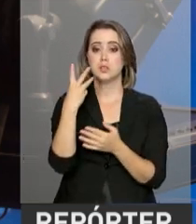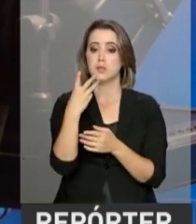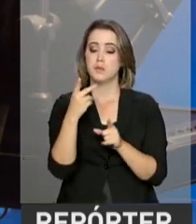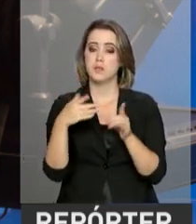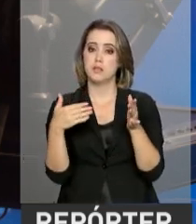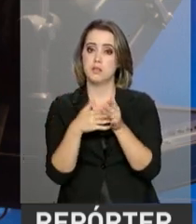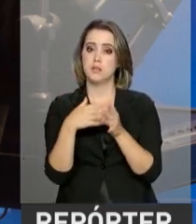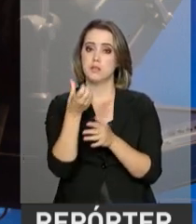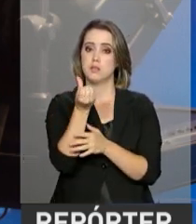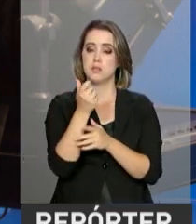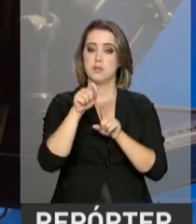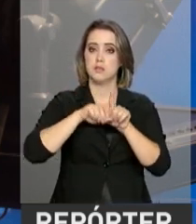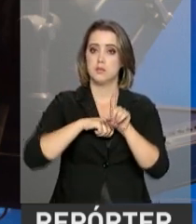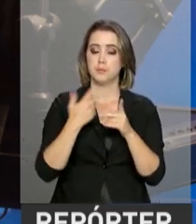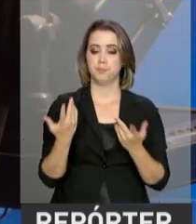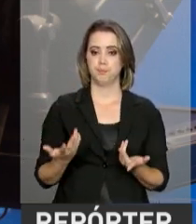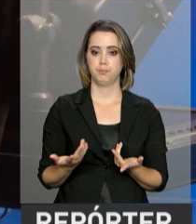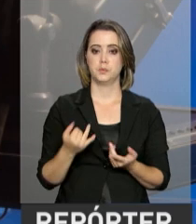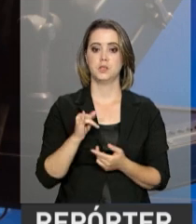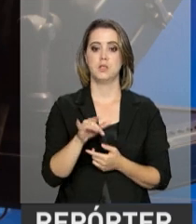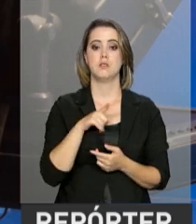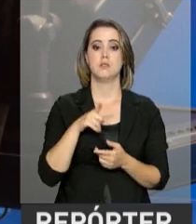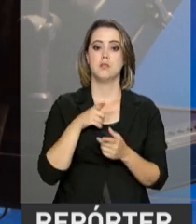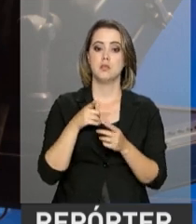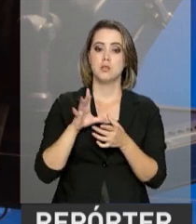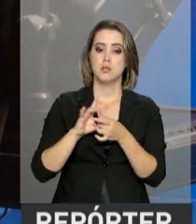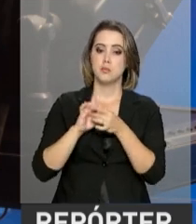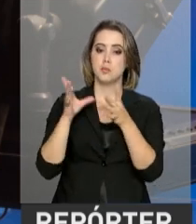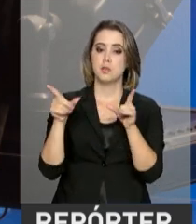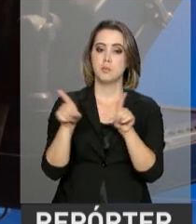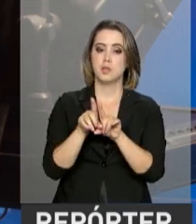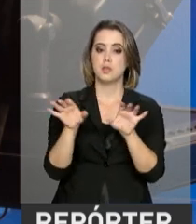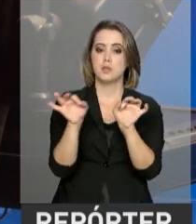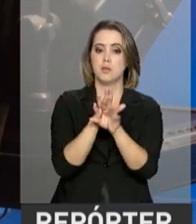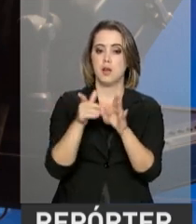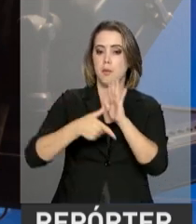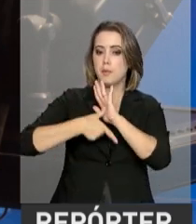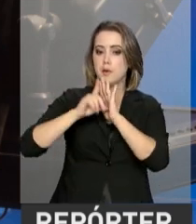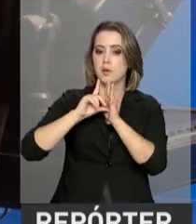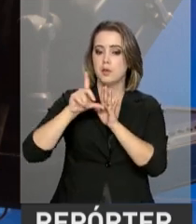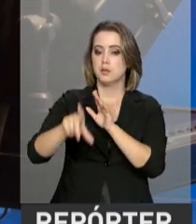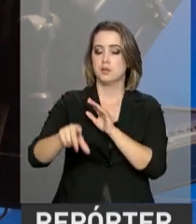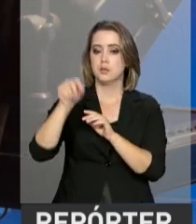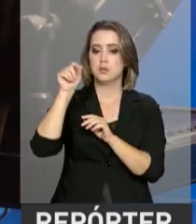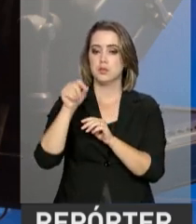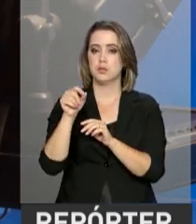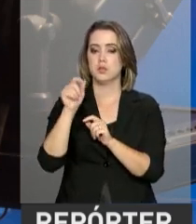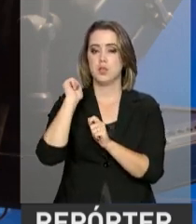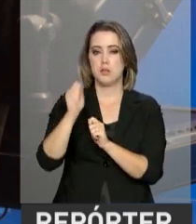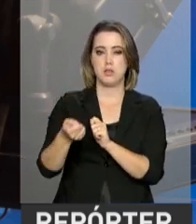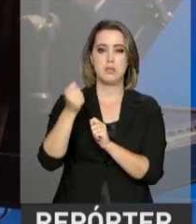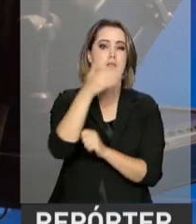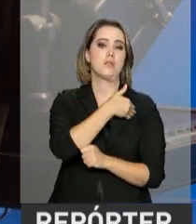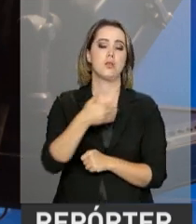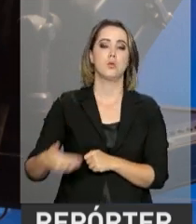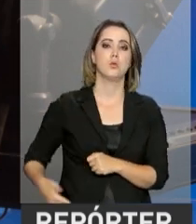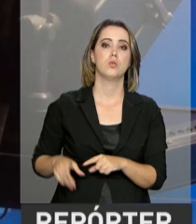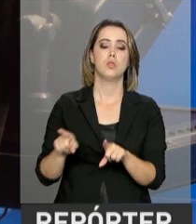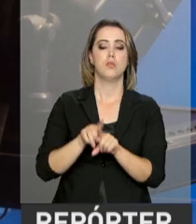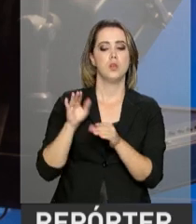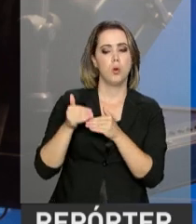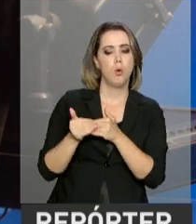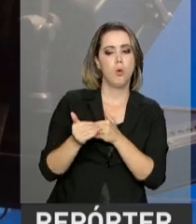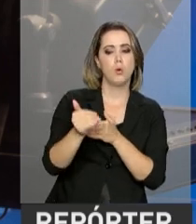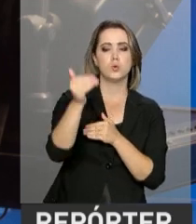e 6 meses. Caso a licença expire antes da decisão do governo pela renovação, o serviço será mantido de